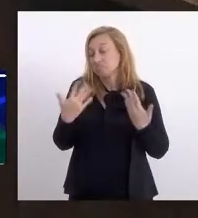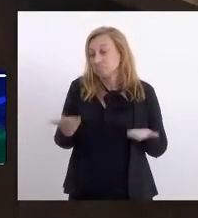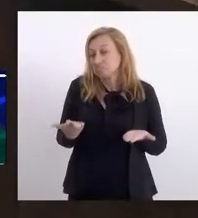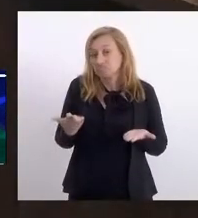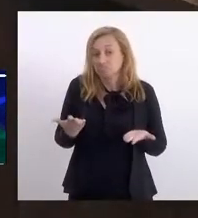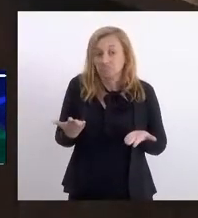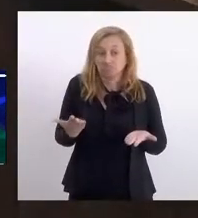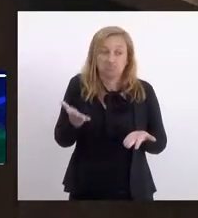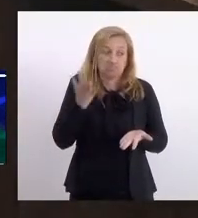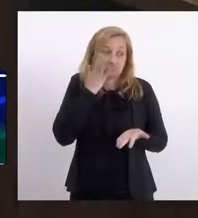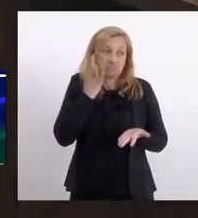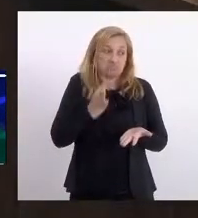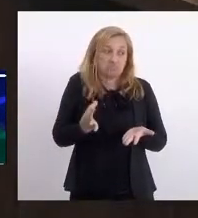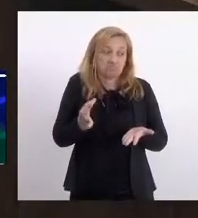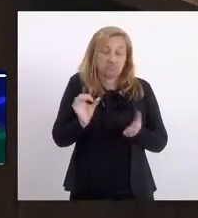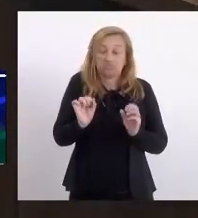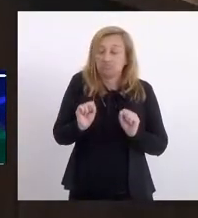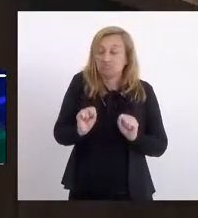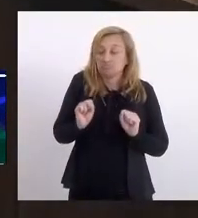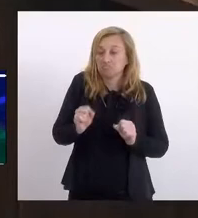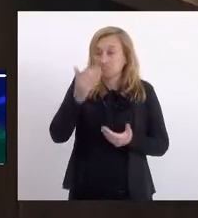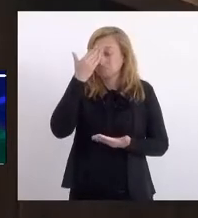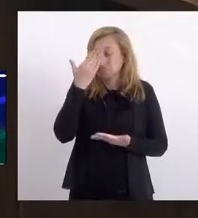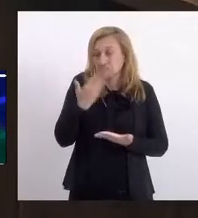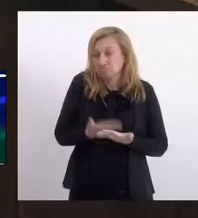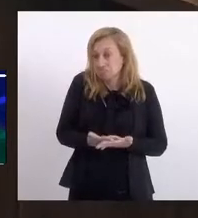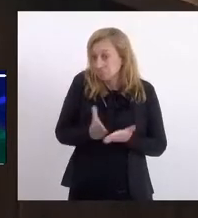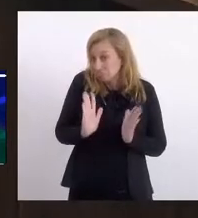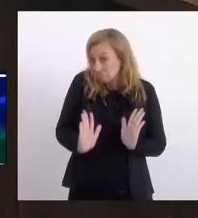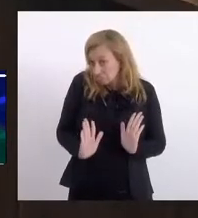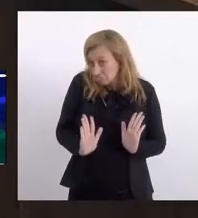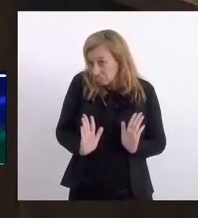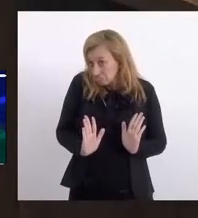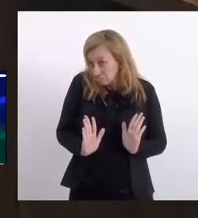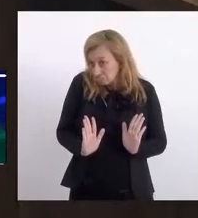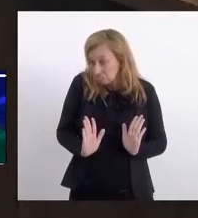sei se eu posso crer na mesma.